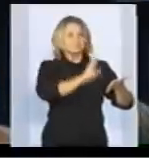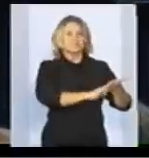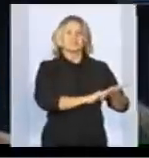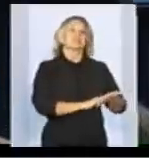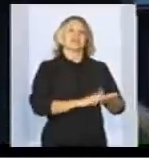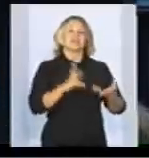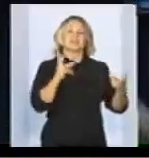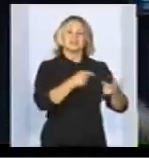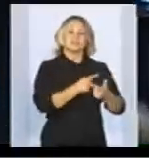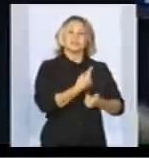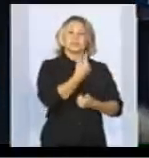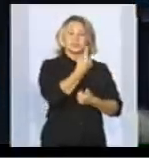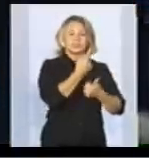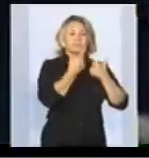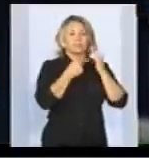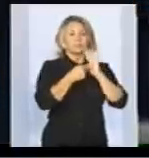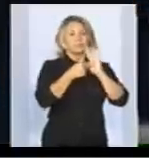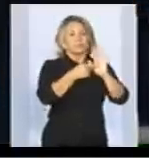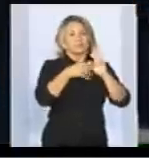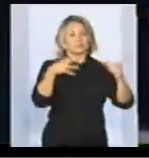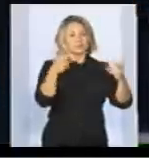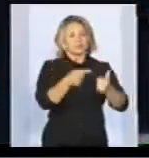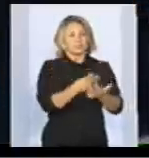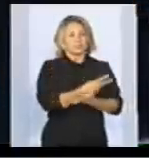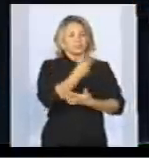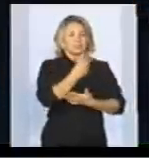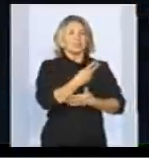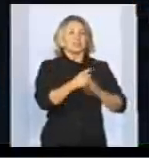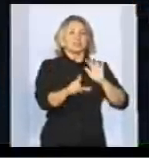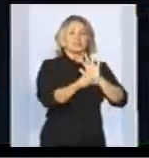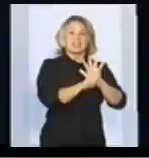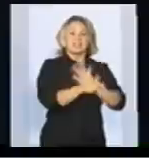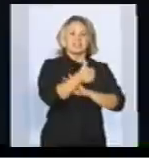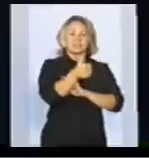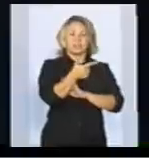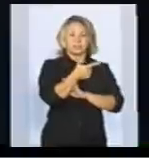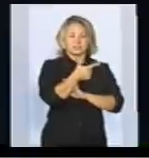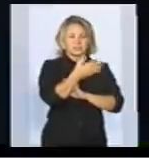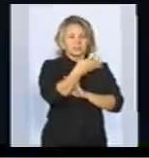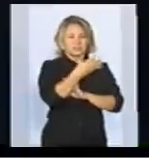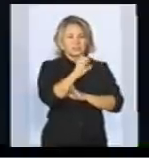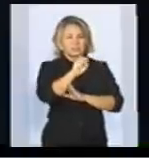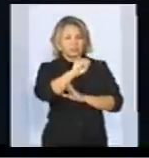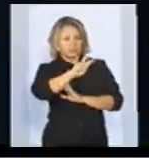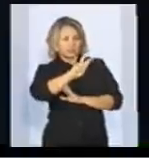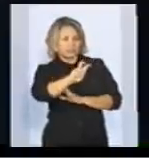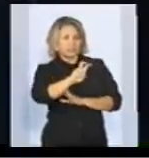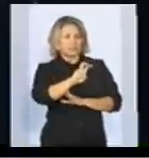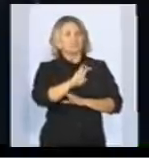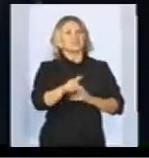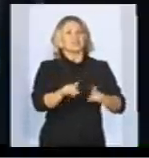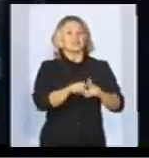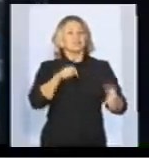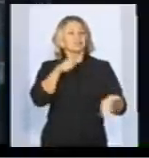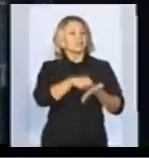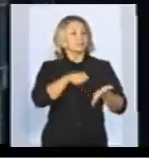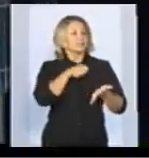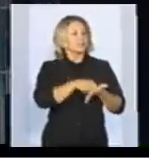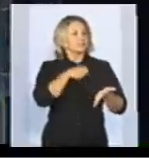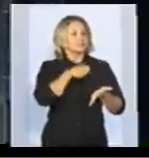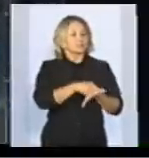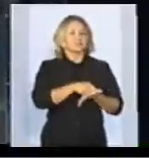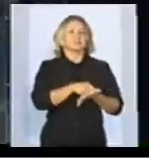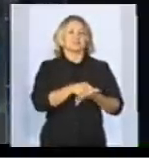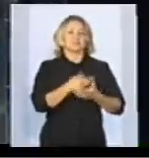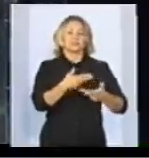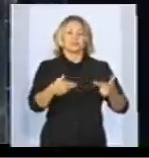deles costura todo o raciocínio desenvolvido a de que a lei 12485 fere a liberdade de expressão seja por impor obrigações de veiculação de